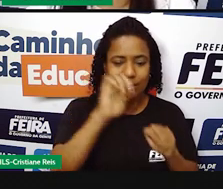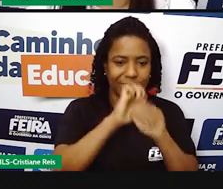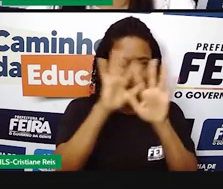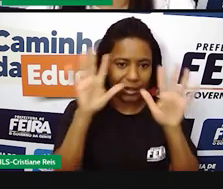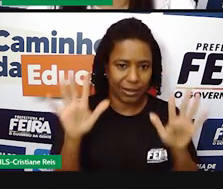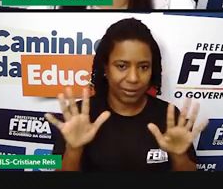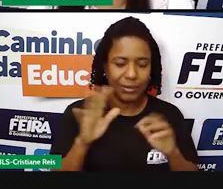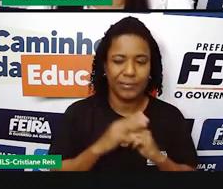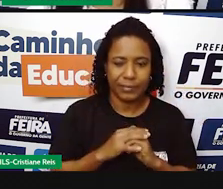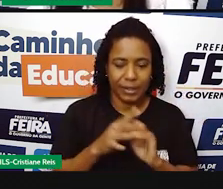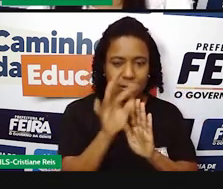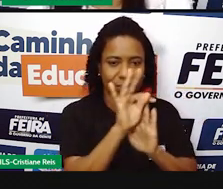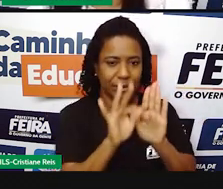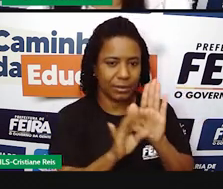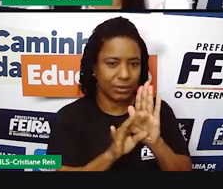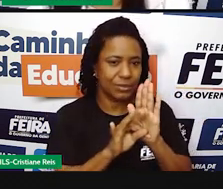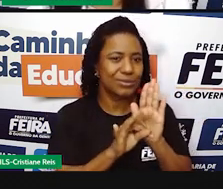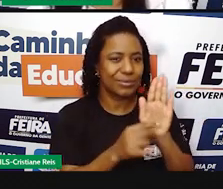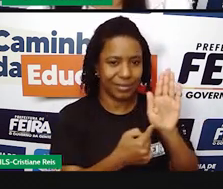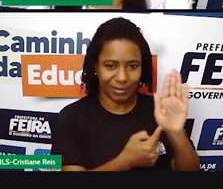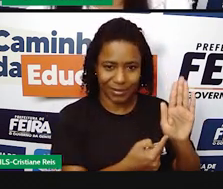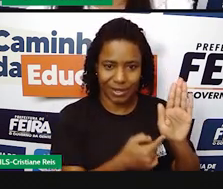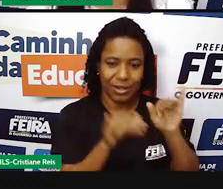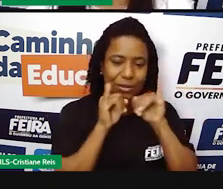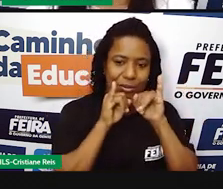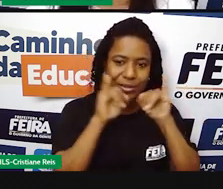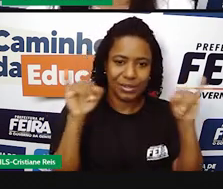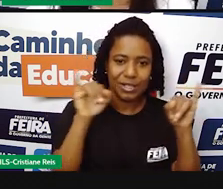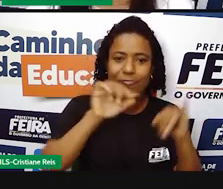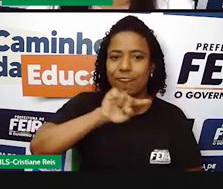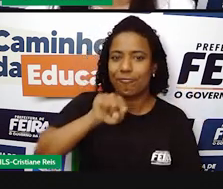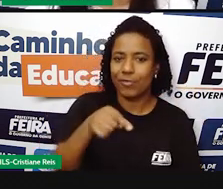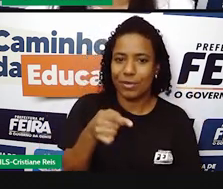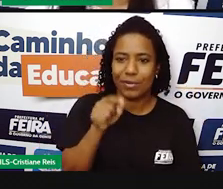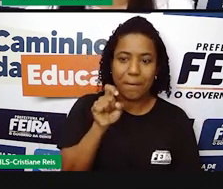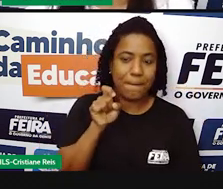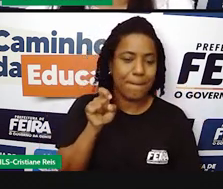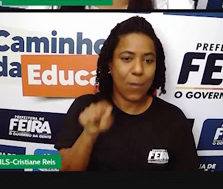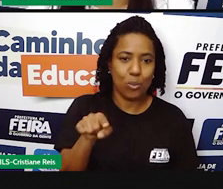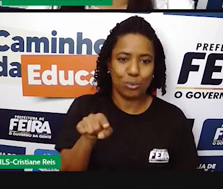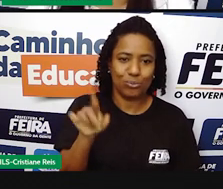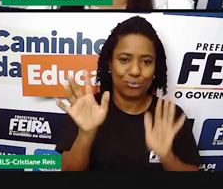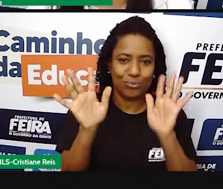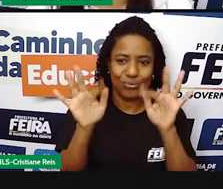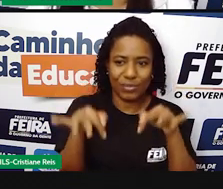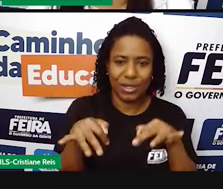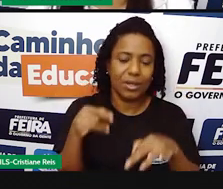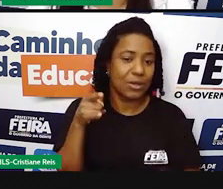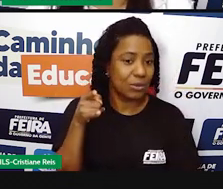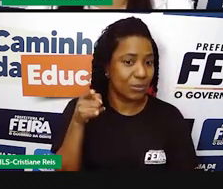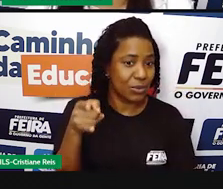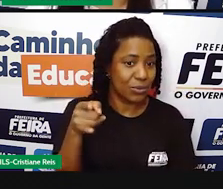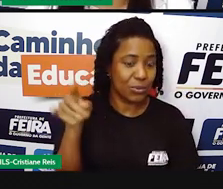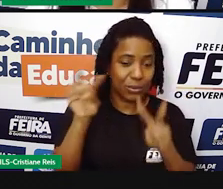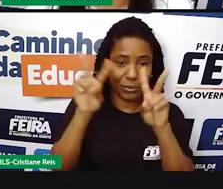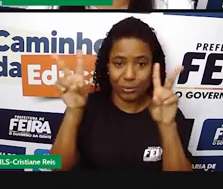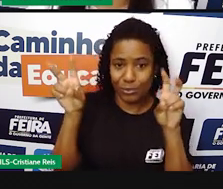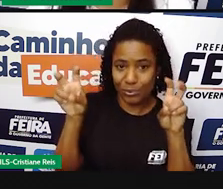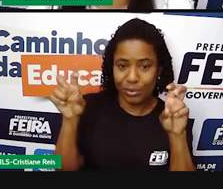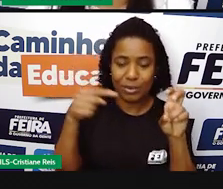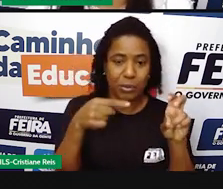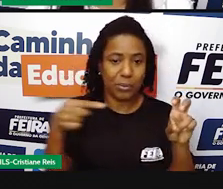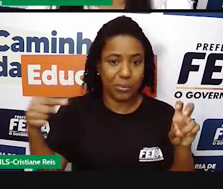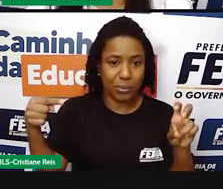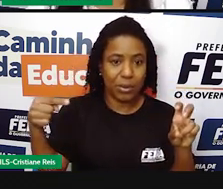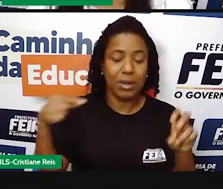texto que a Pró mostrou, que foi a notícia, a gente viu a presença aí da vírgula e do ponto final. Mas os dois pontos, as aspas, o travessão,